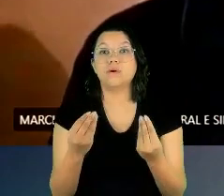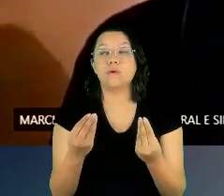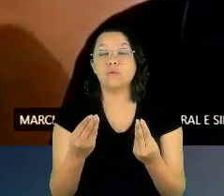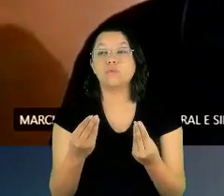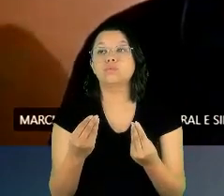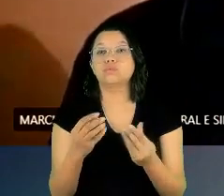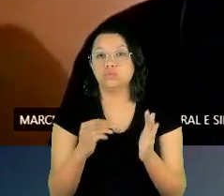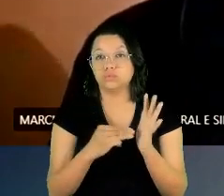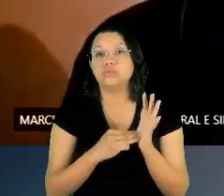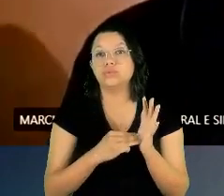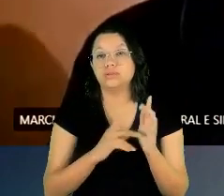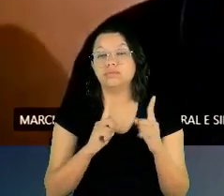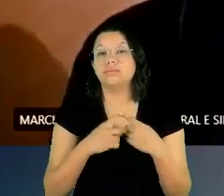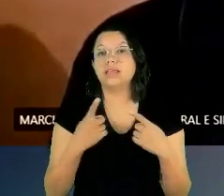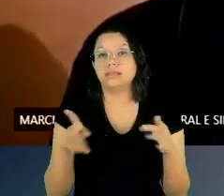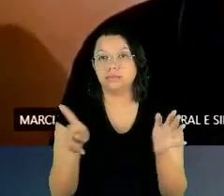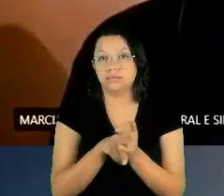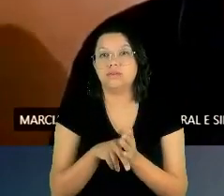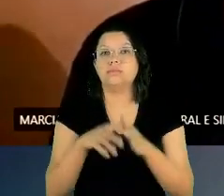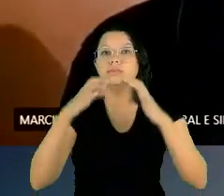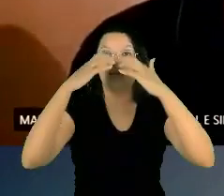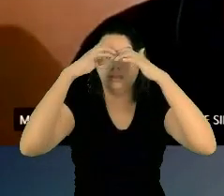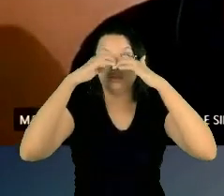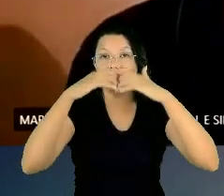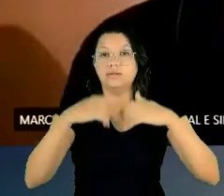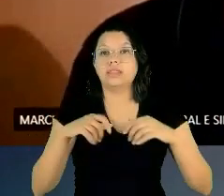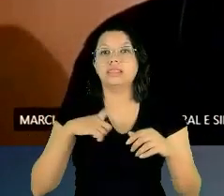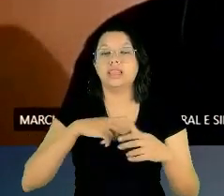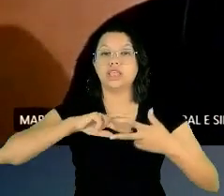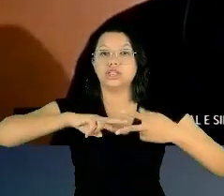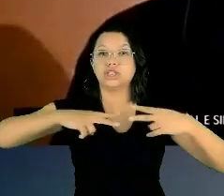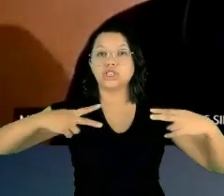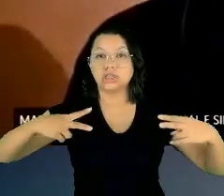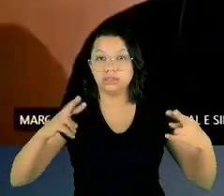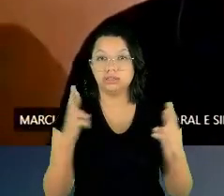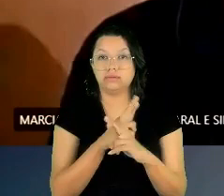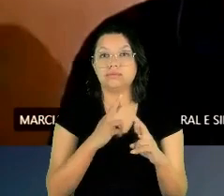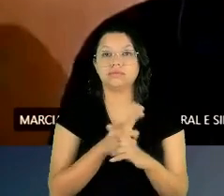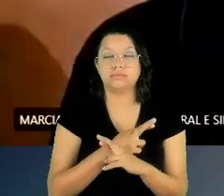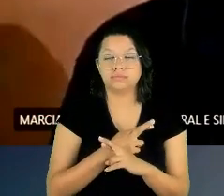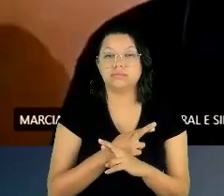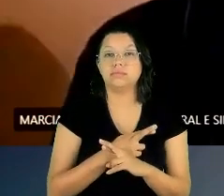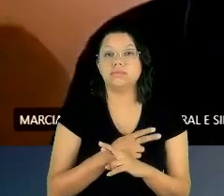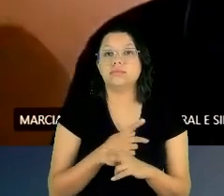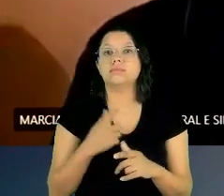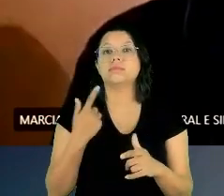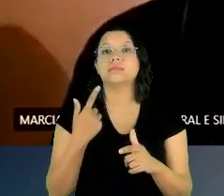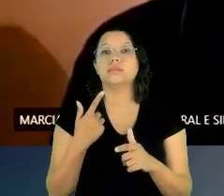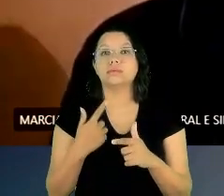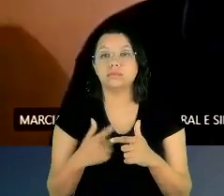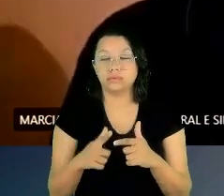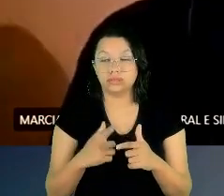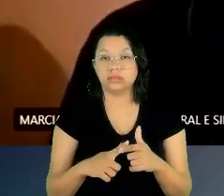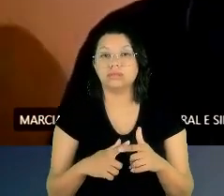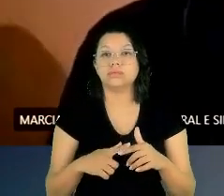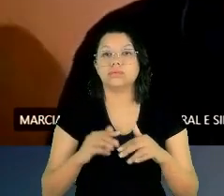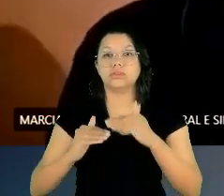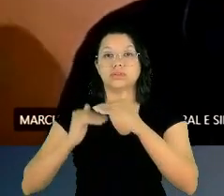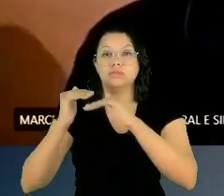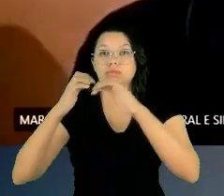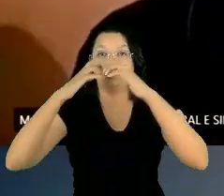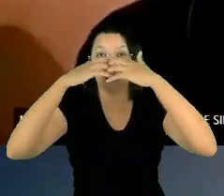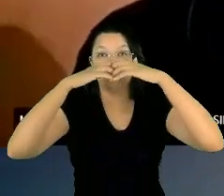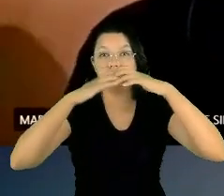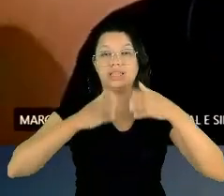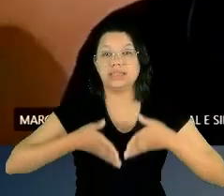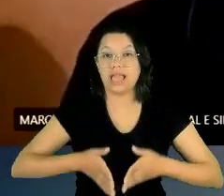é multifatorial, mas é neurobiológico, tem vários genes envolvidos, sim, isso já está comprovado, é um distúrbio do